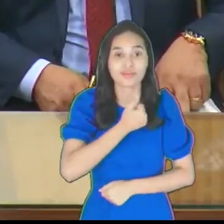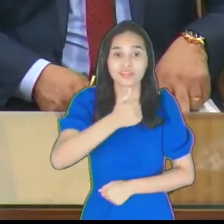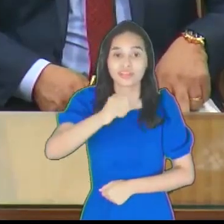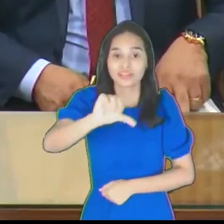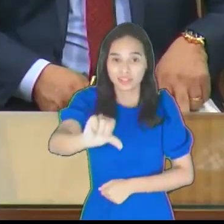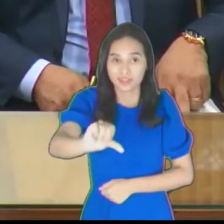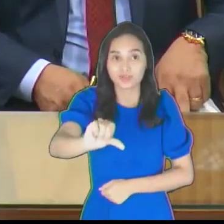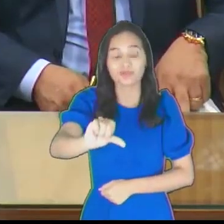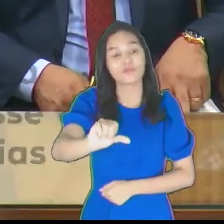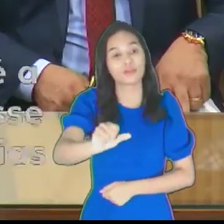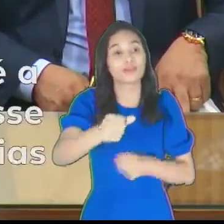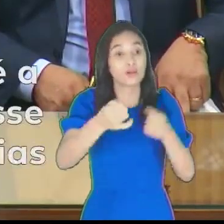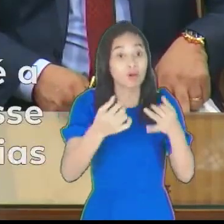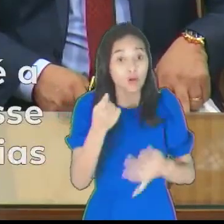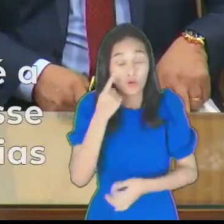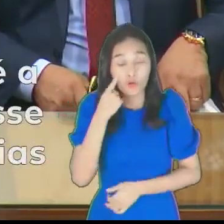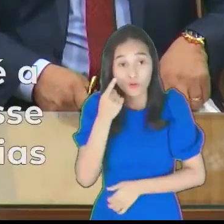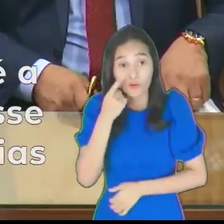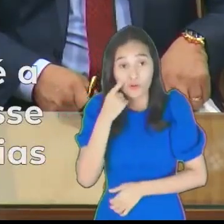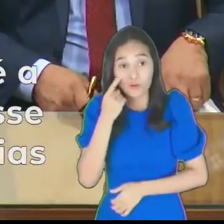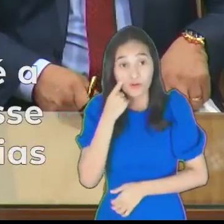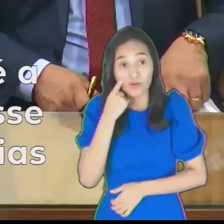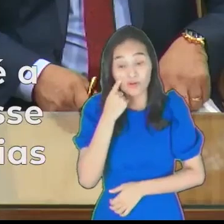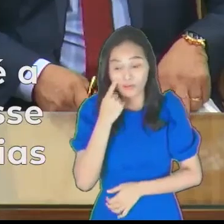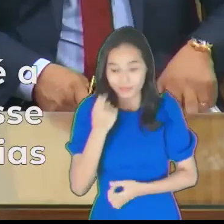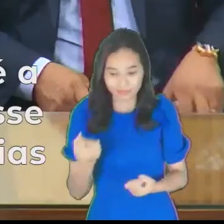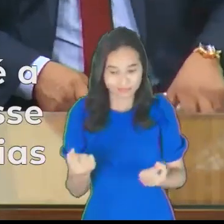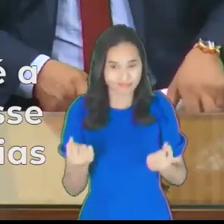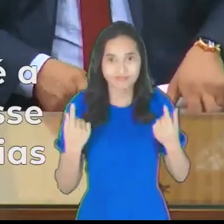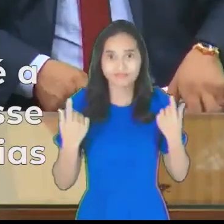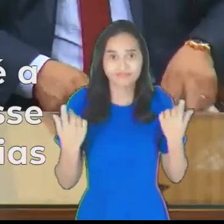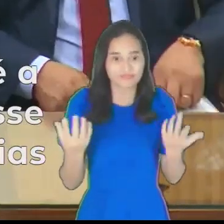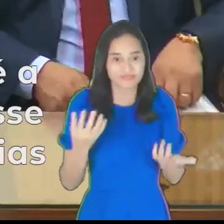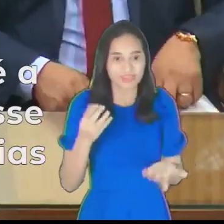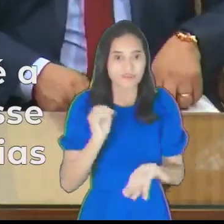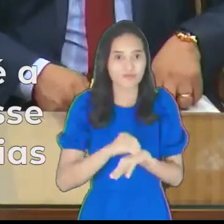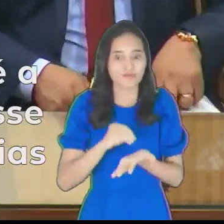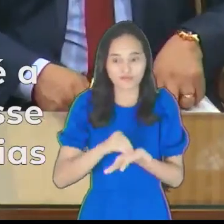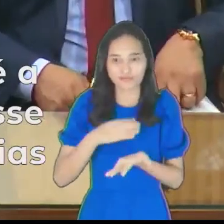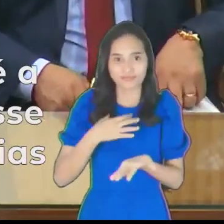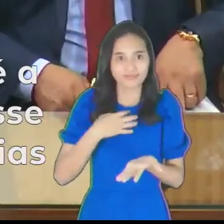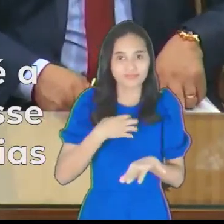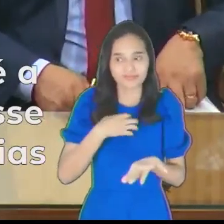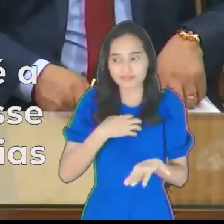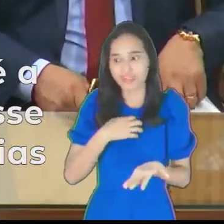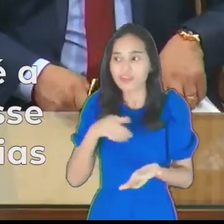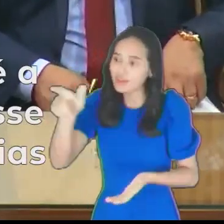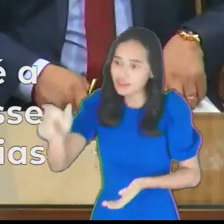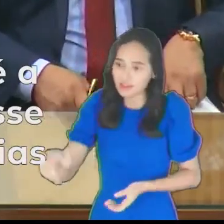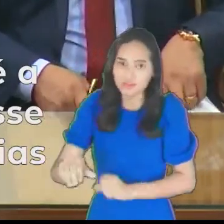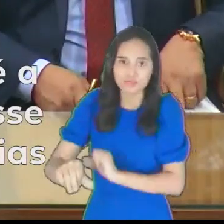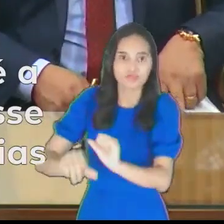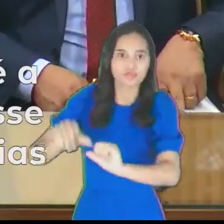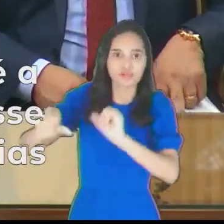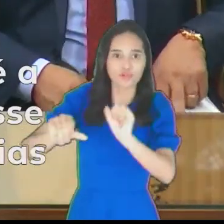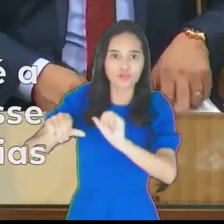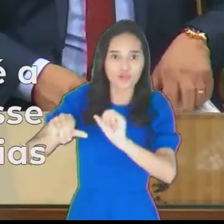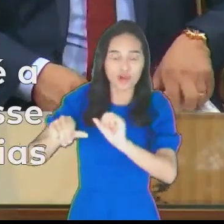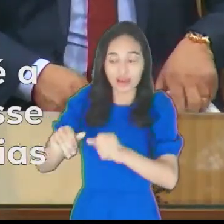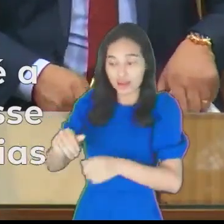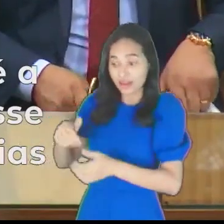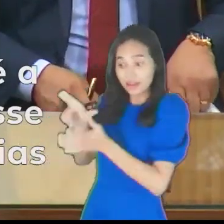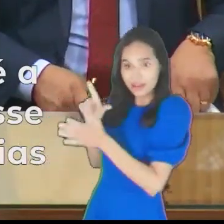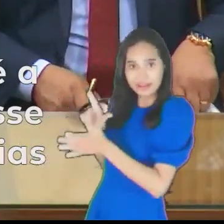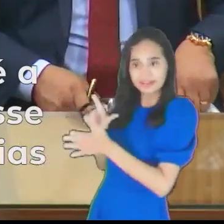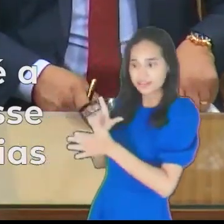19. Olha, irmão, a insensibilidade, como Ezequias mudou. Como Ezequias já não era mais